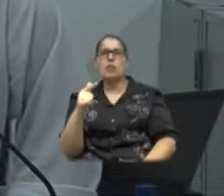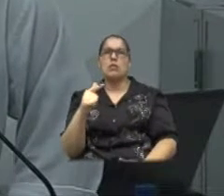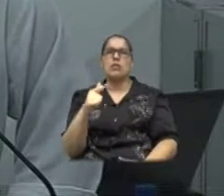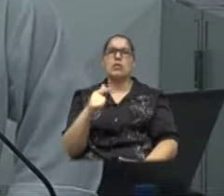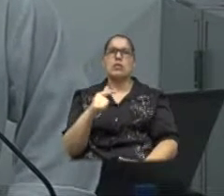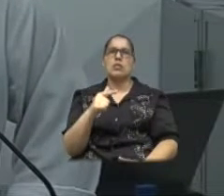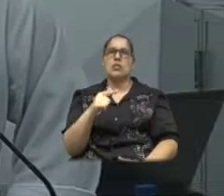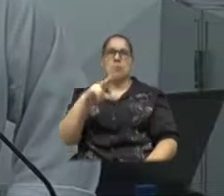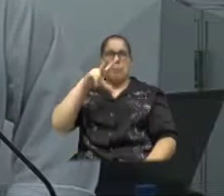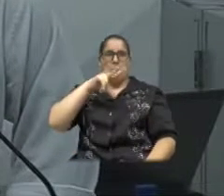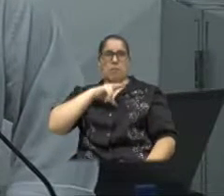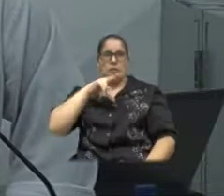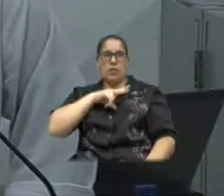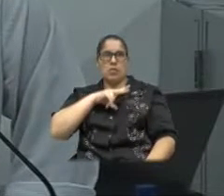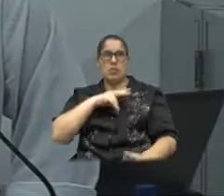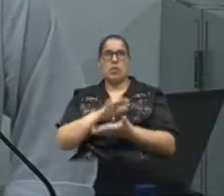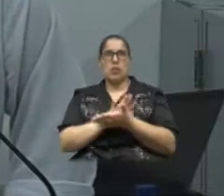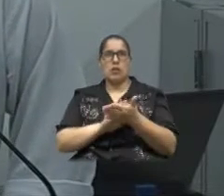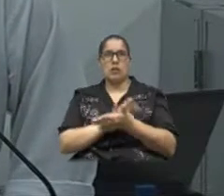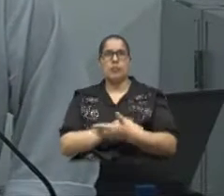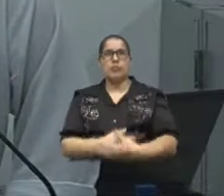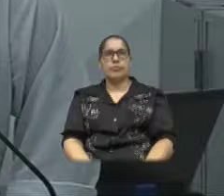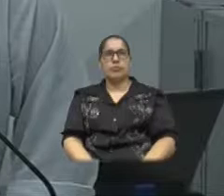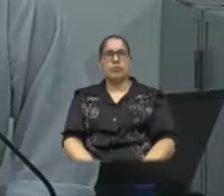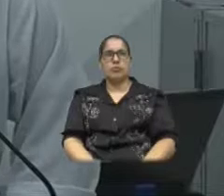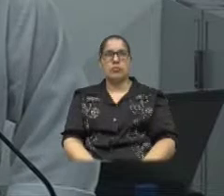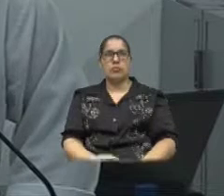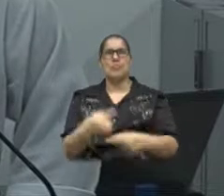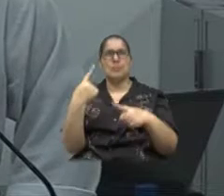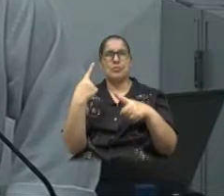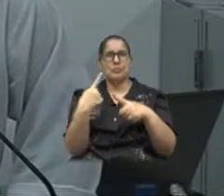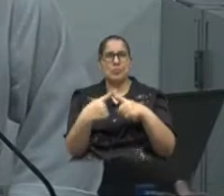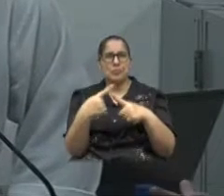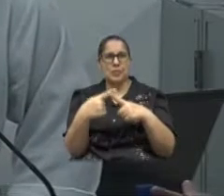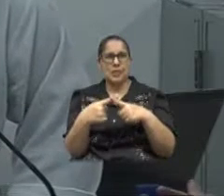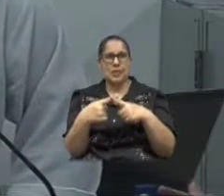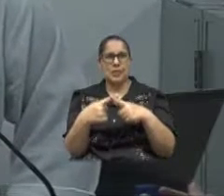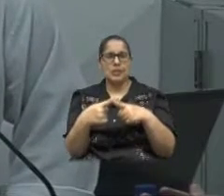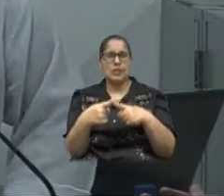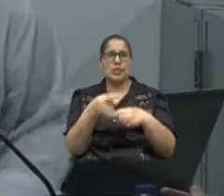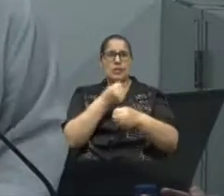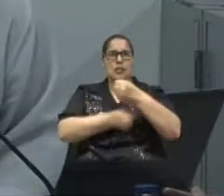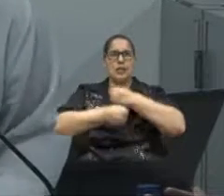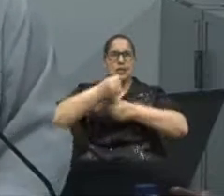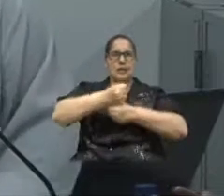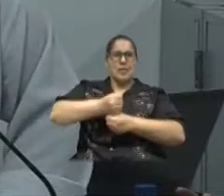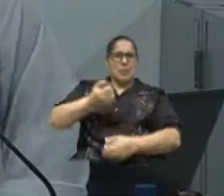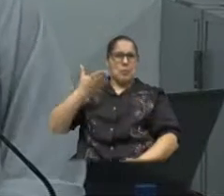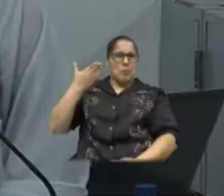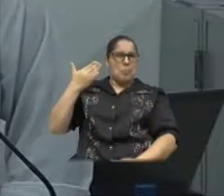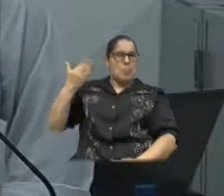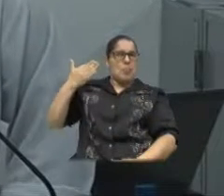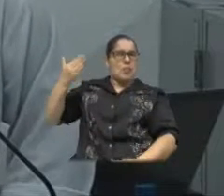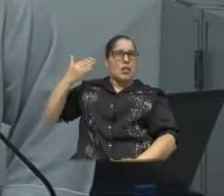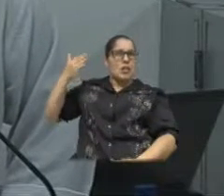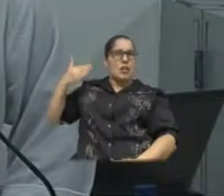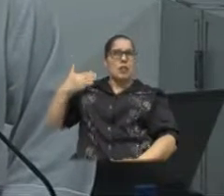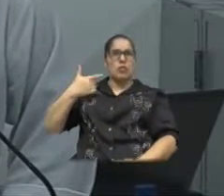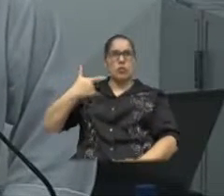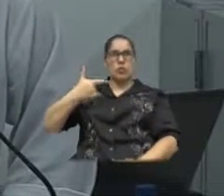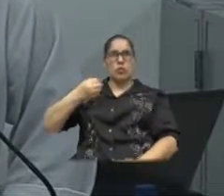bem diz, que acabou com o nosso país desde 2002, tenta infiltrar nas nossas